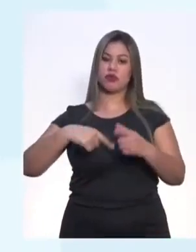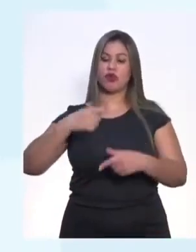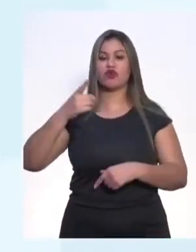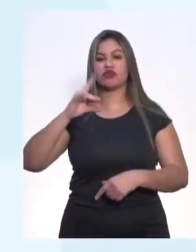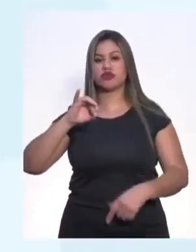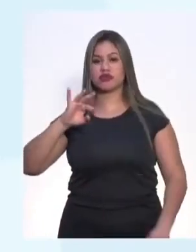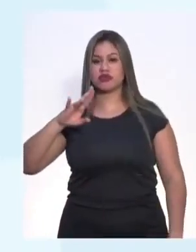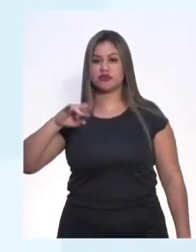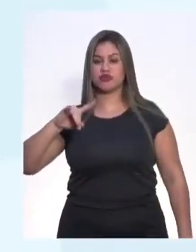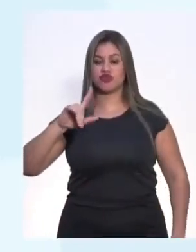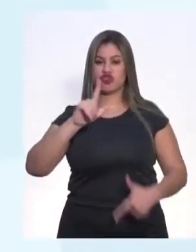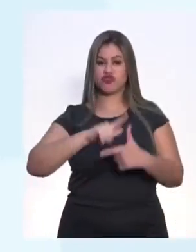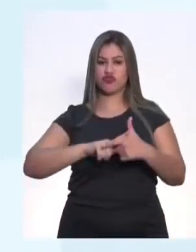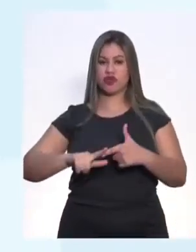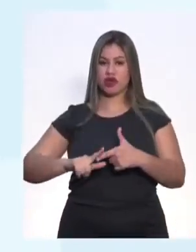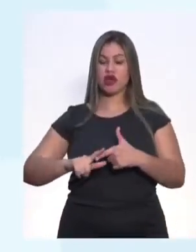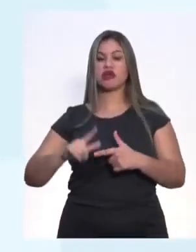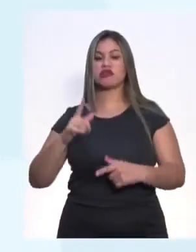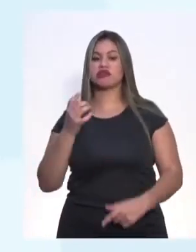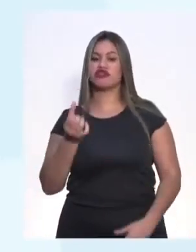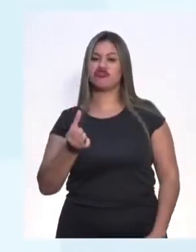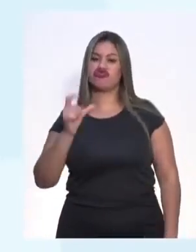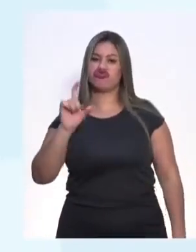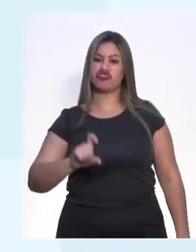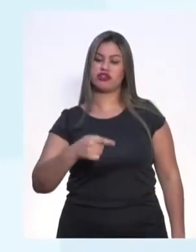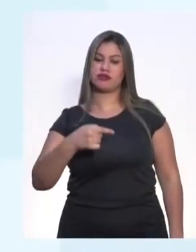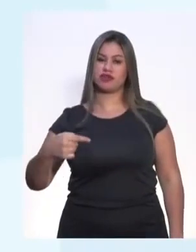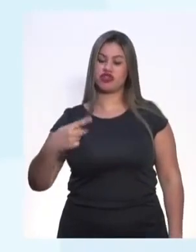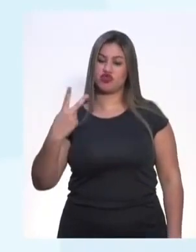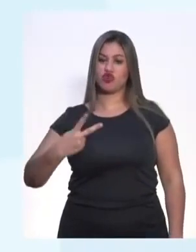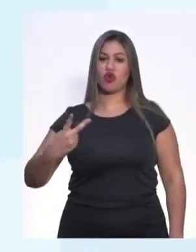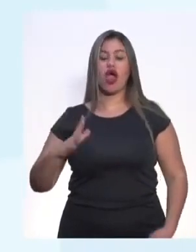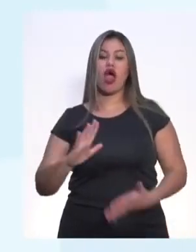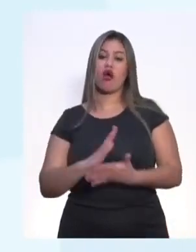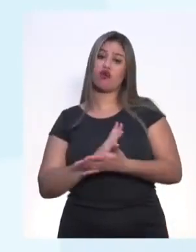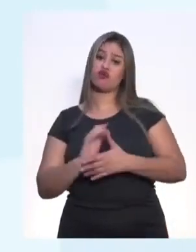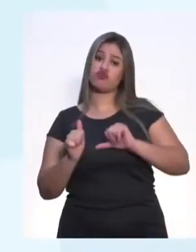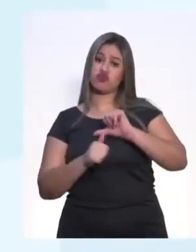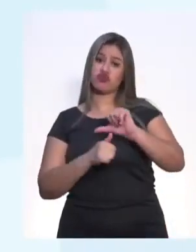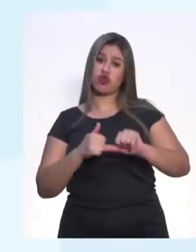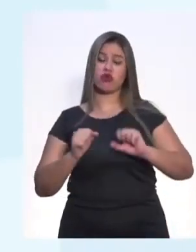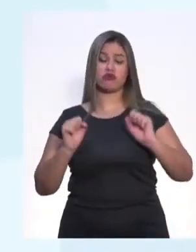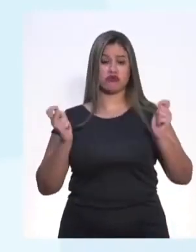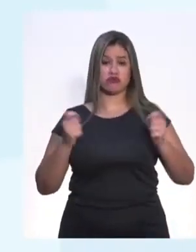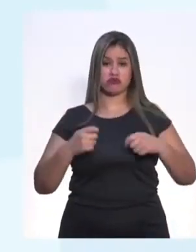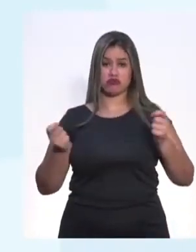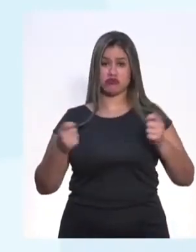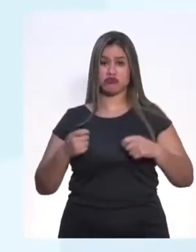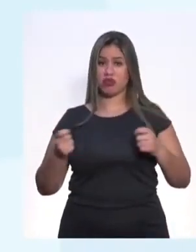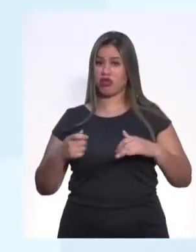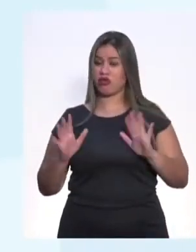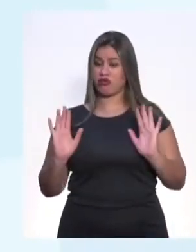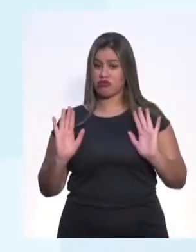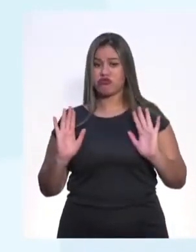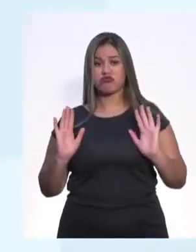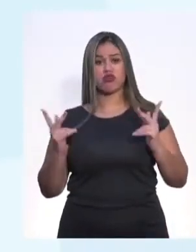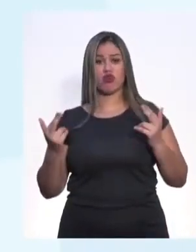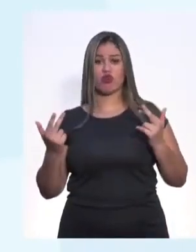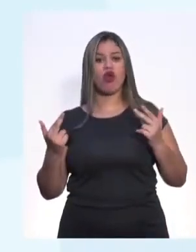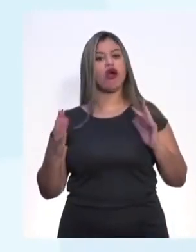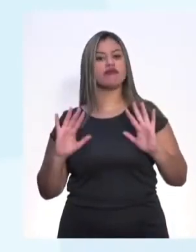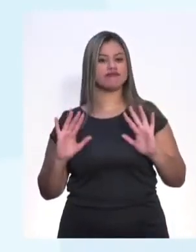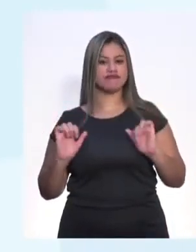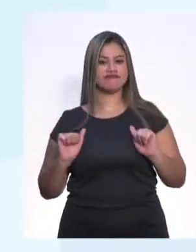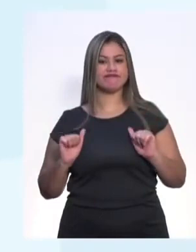2. Acho mais fácil. Tem gente que prefere primeiro fazer a distributiva do 8 e depois fazer a distributiva do 65. Dá na mesma,